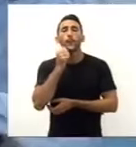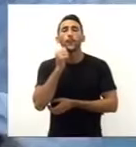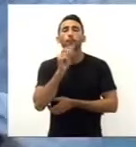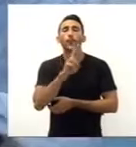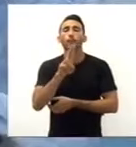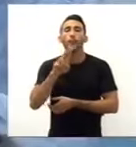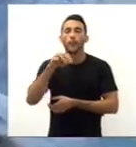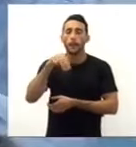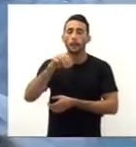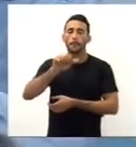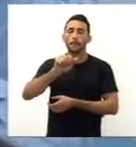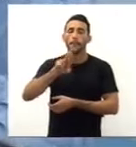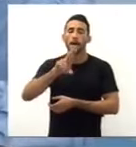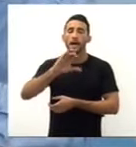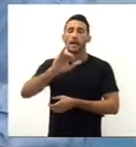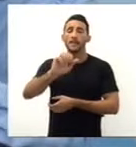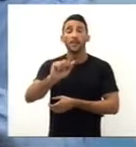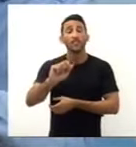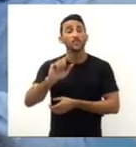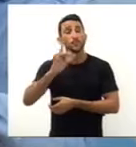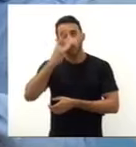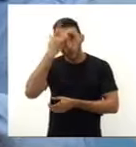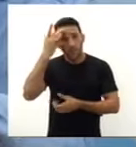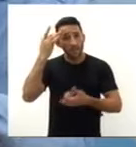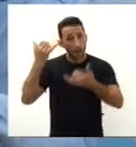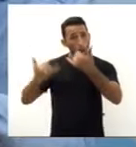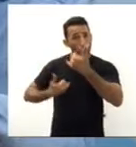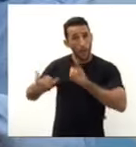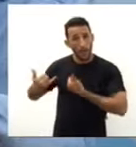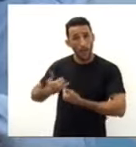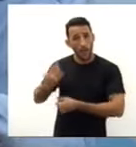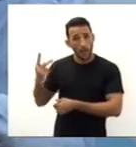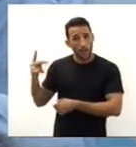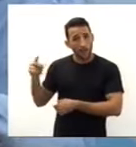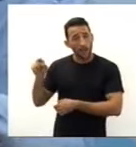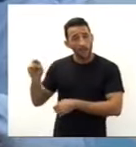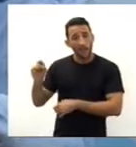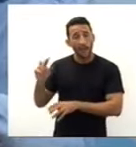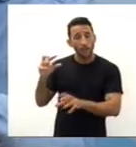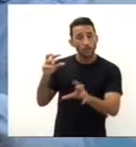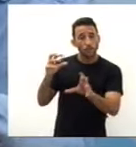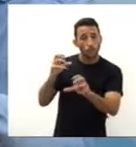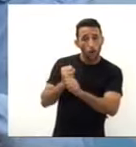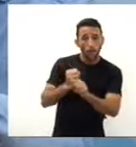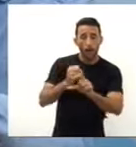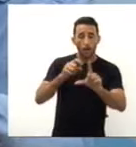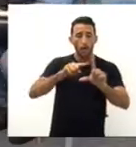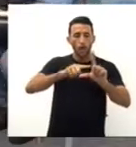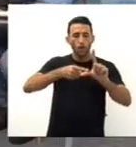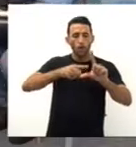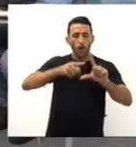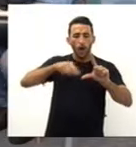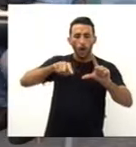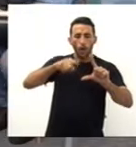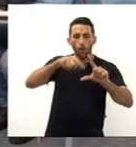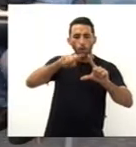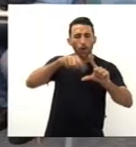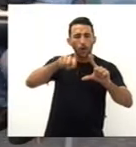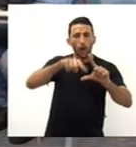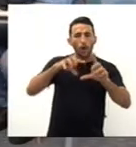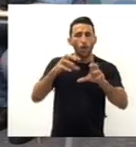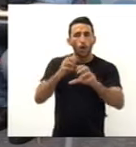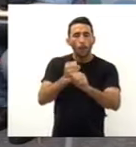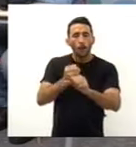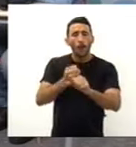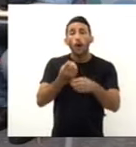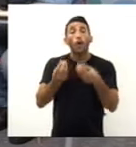sobre que ela já ouviu dizer sobre a somatória dos ângulos internos. Acho que cabe nessa aula comentar alguma coisa dos